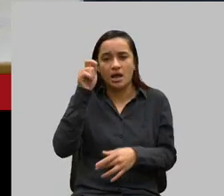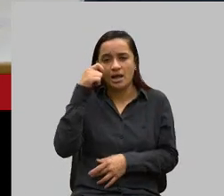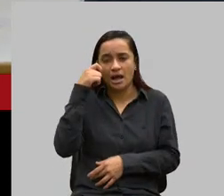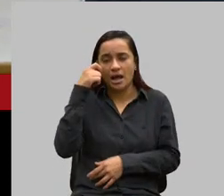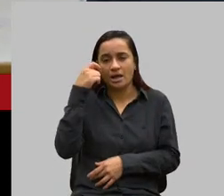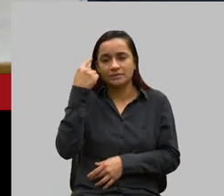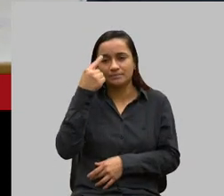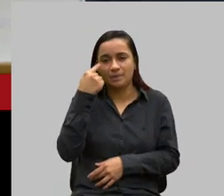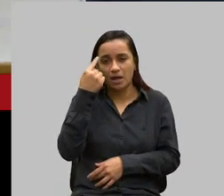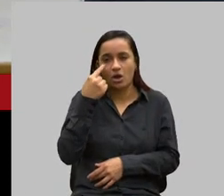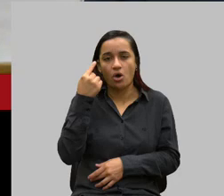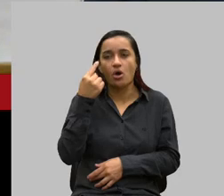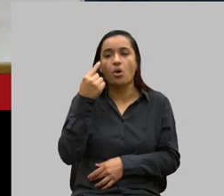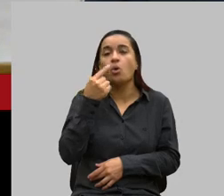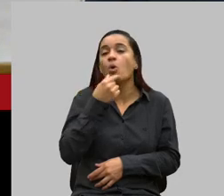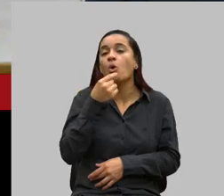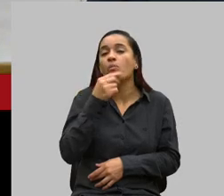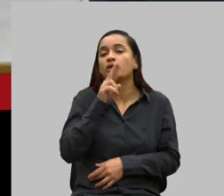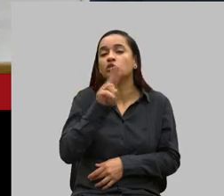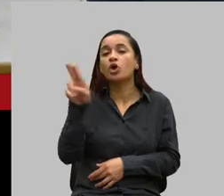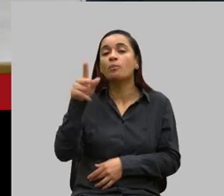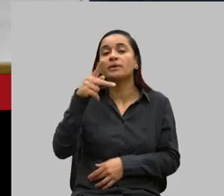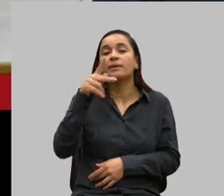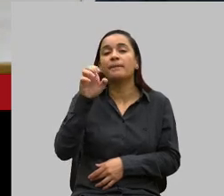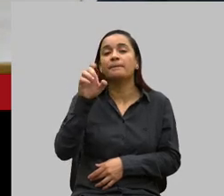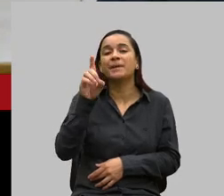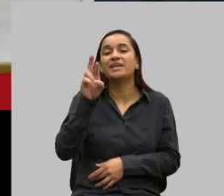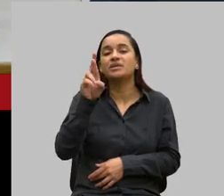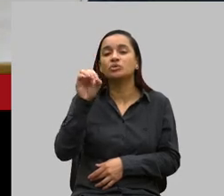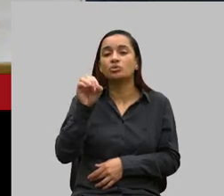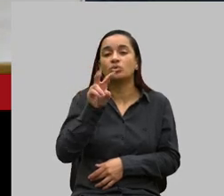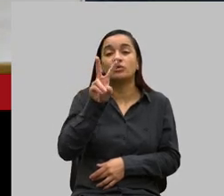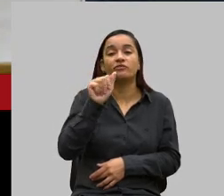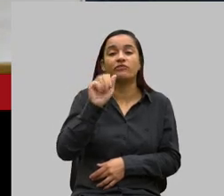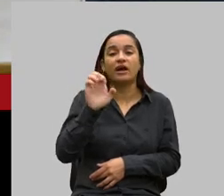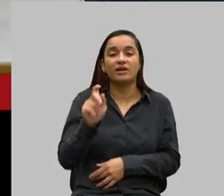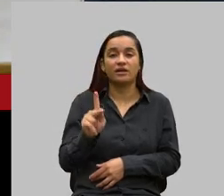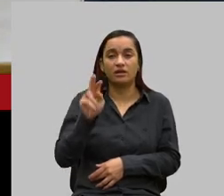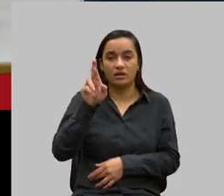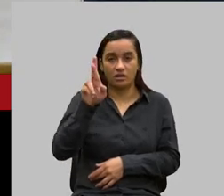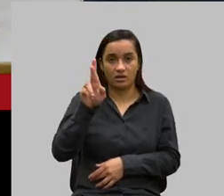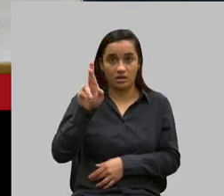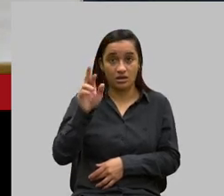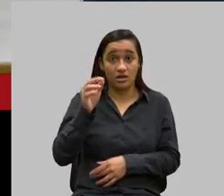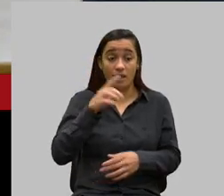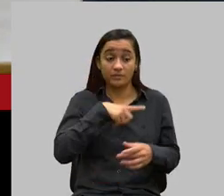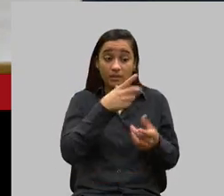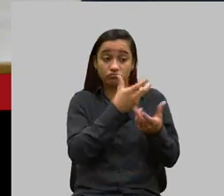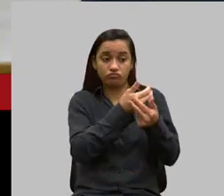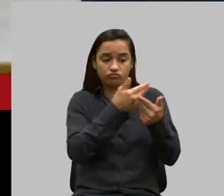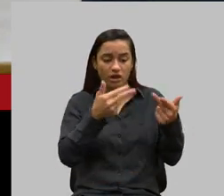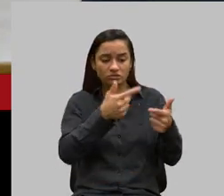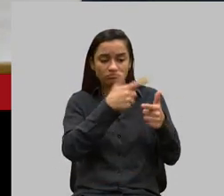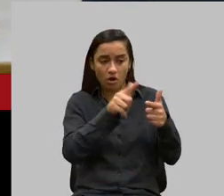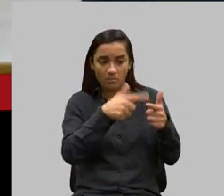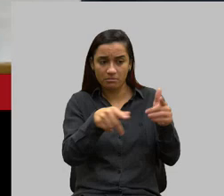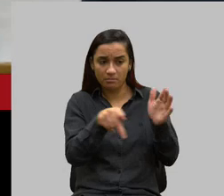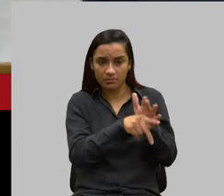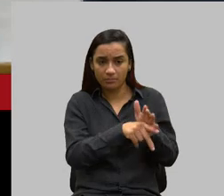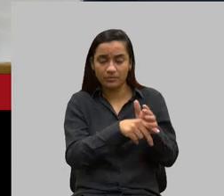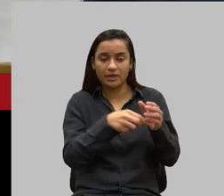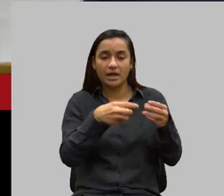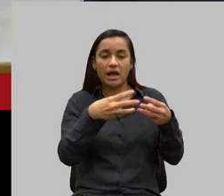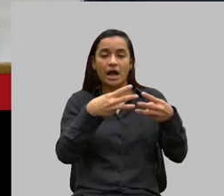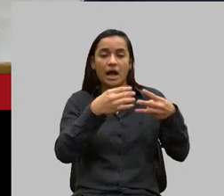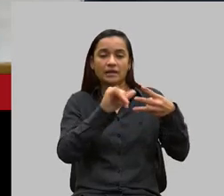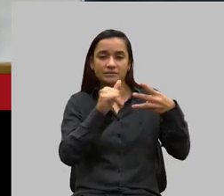chamado Pedro vaer você sabe que eu te levei muitos problemas que a semig estava causando para